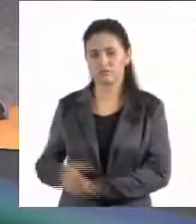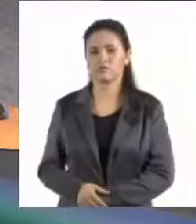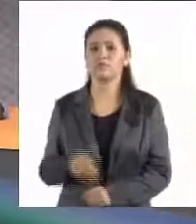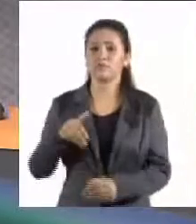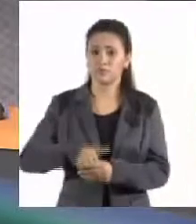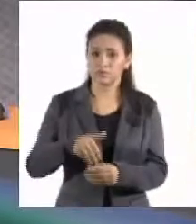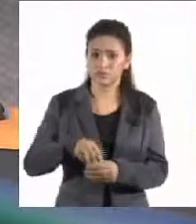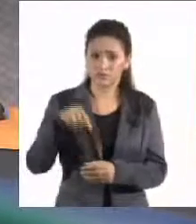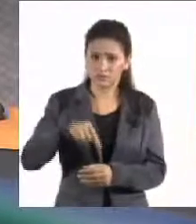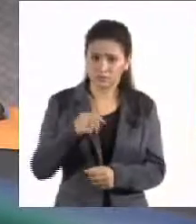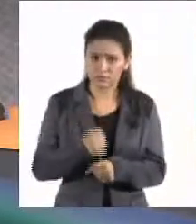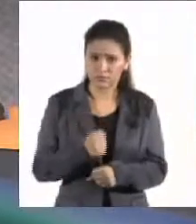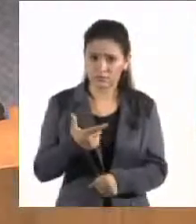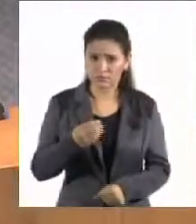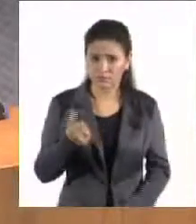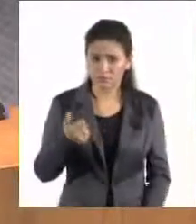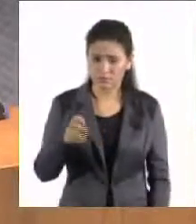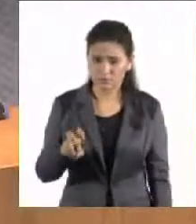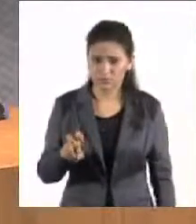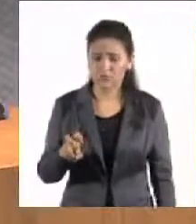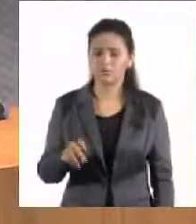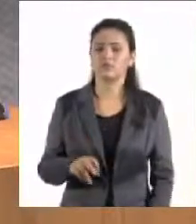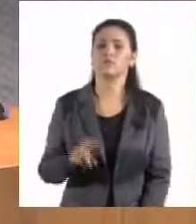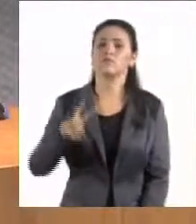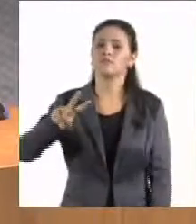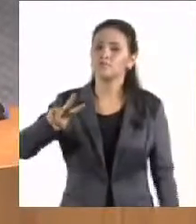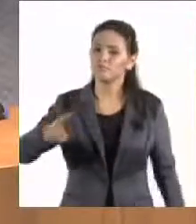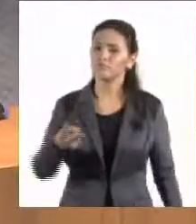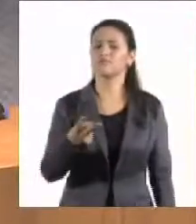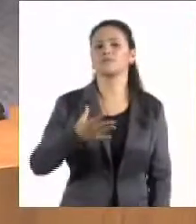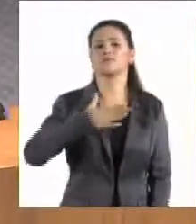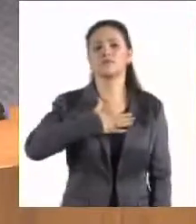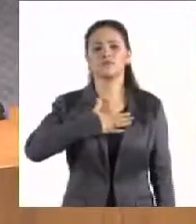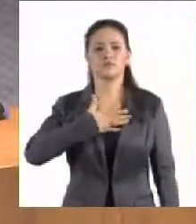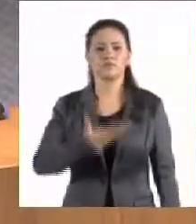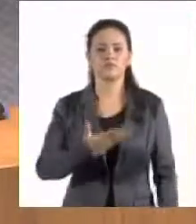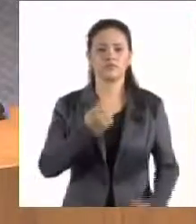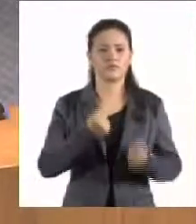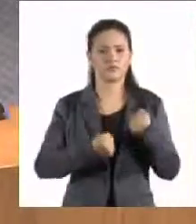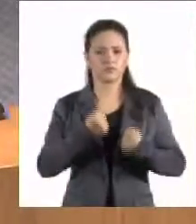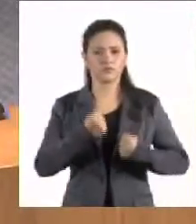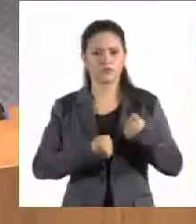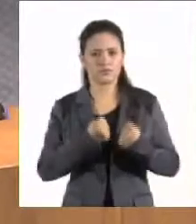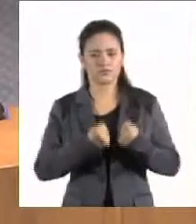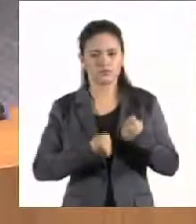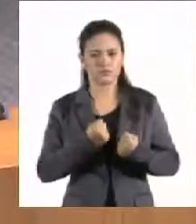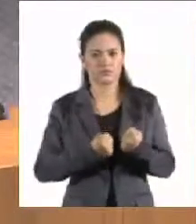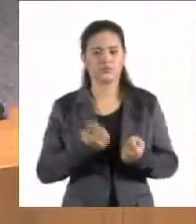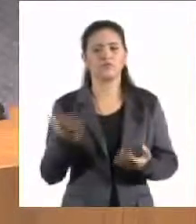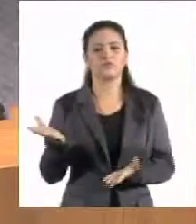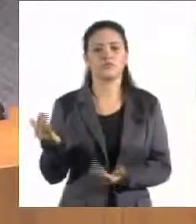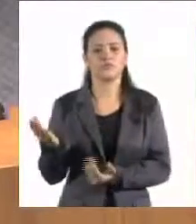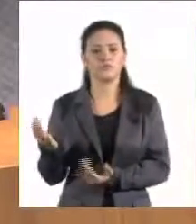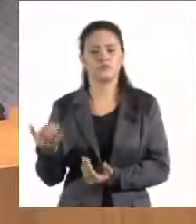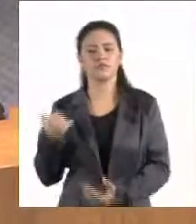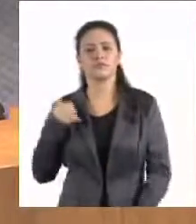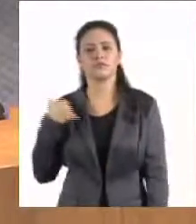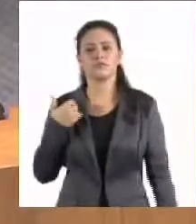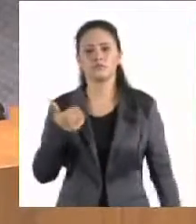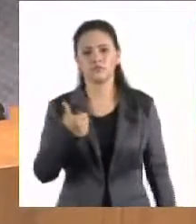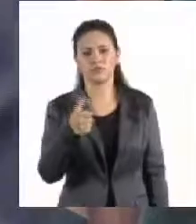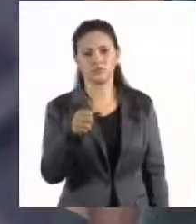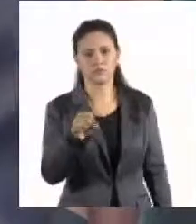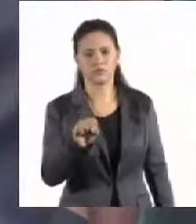a destinar 2.000 habilitações a jovens de 18 a 21 anos. Jovens sem